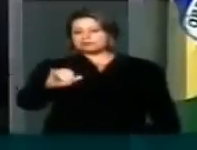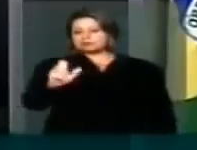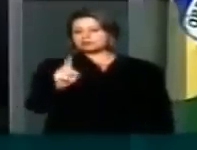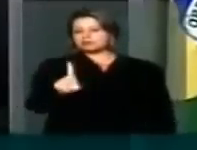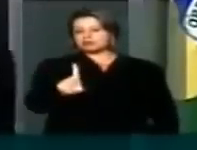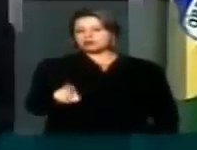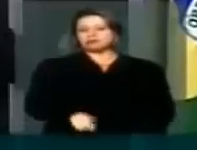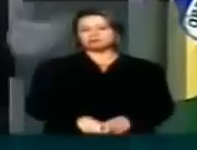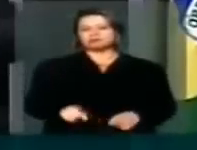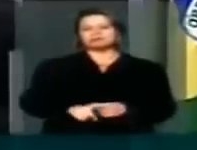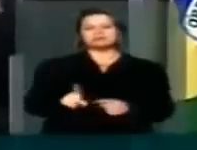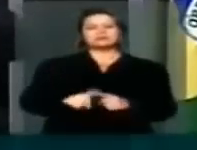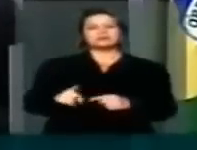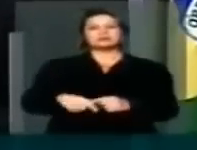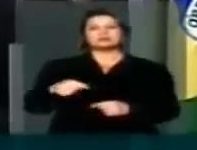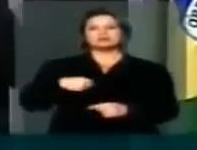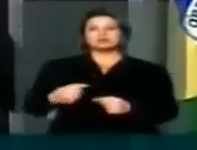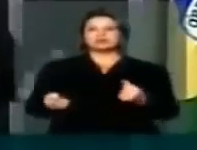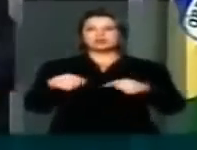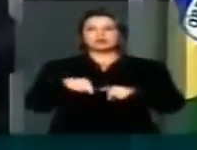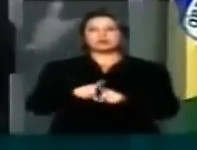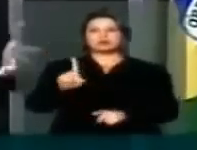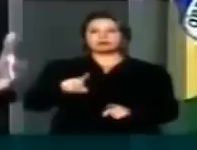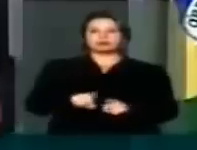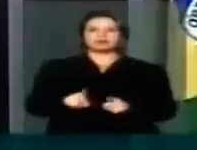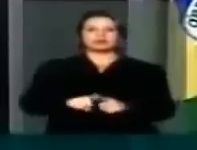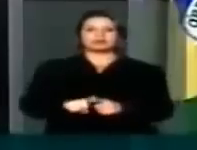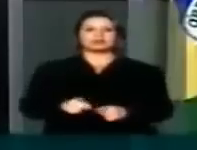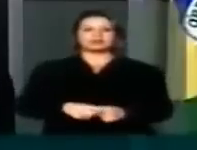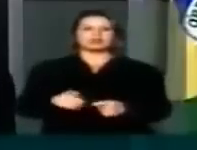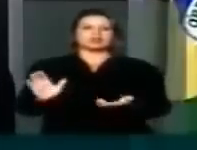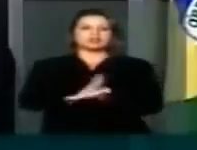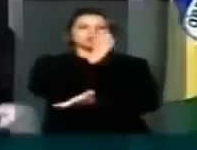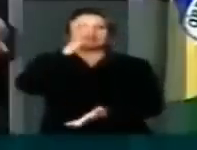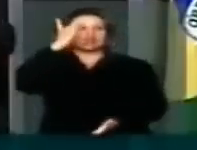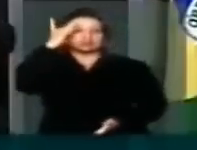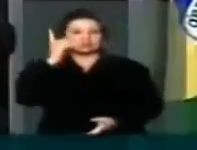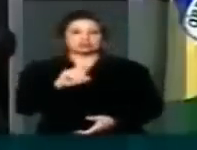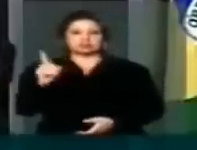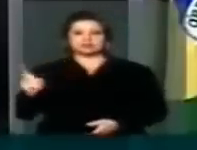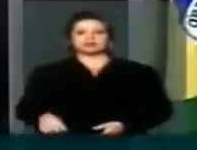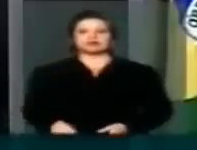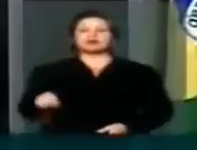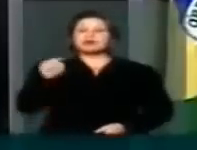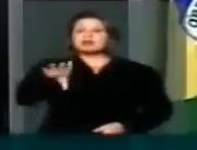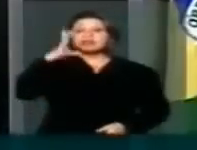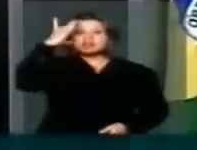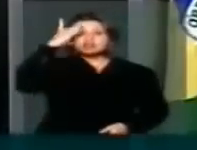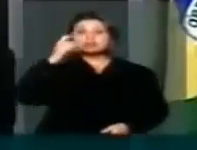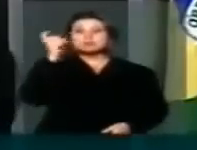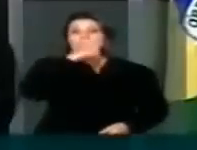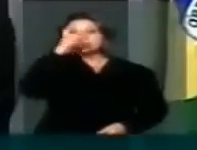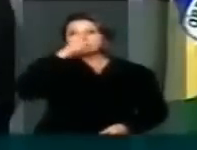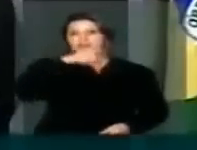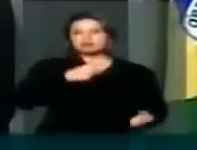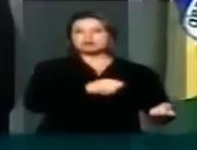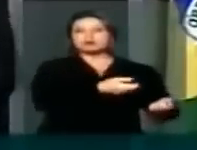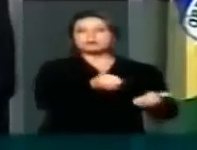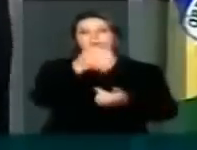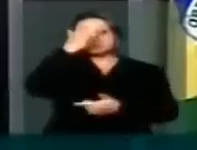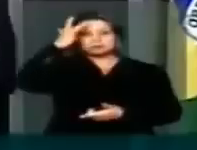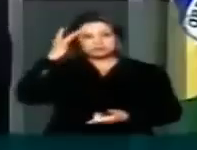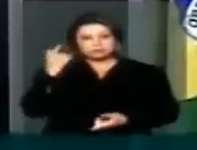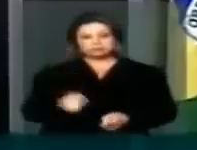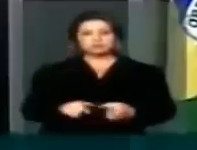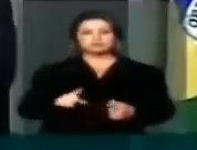querer falar que a oposição está construindo um golpe. Golpe é mentir para o seu povo. Golpe